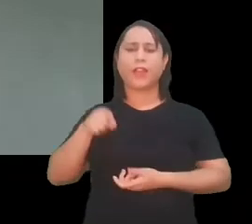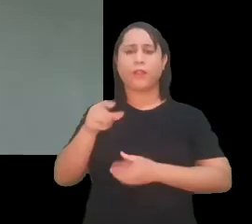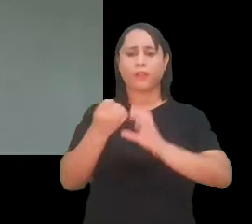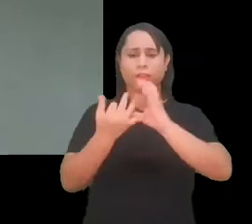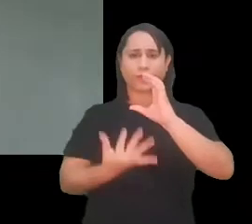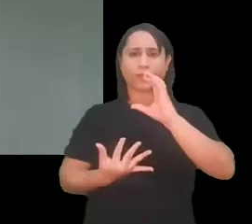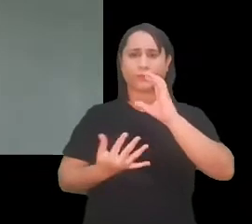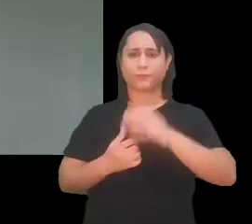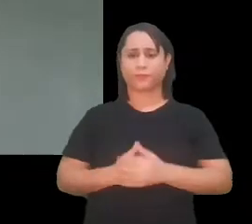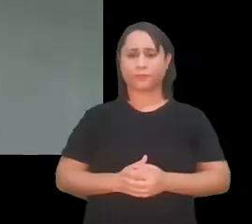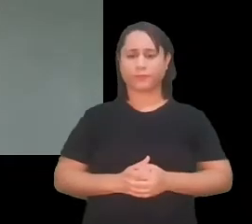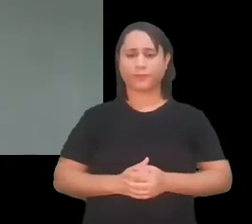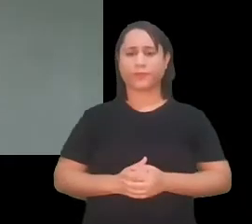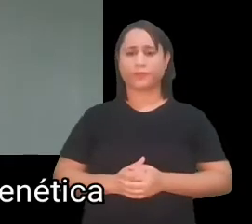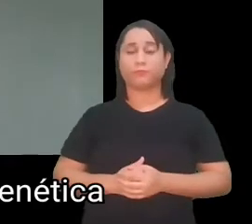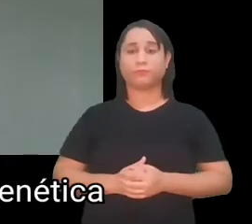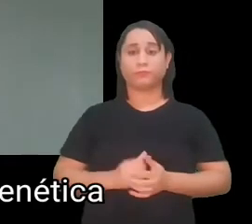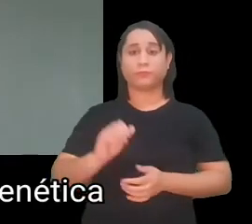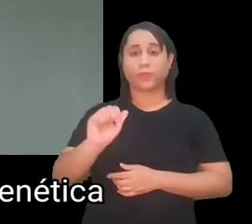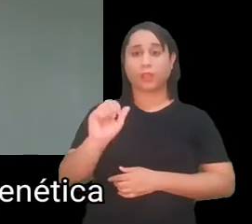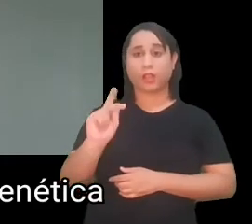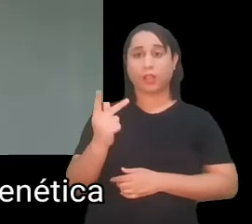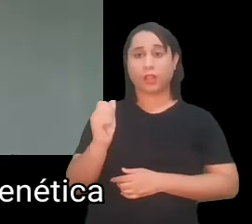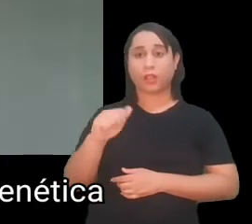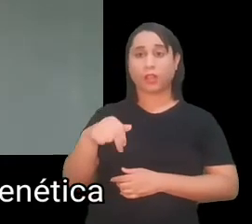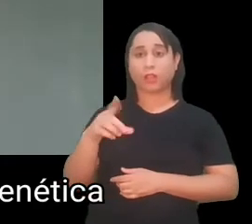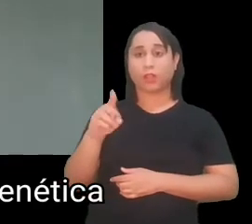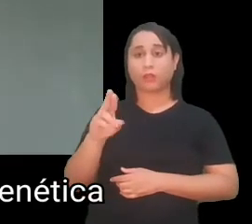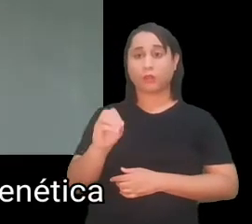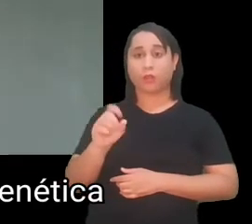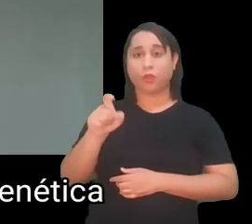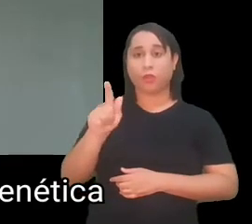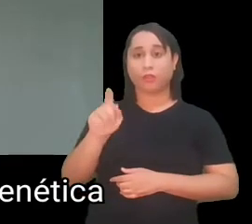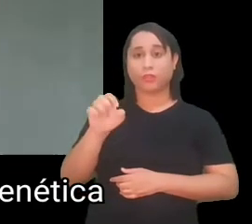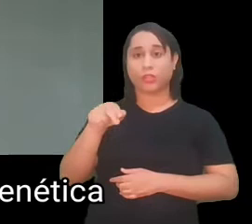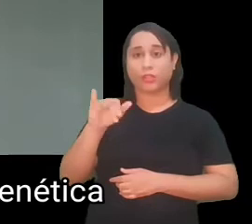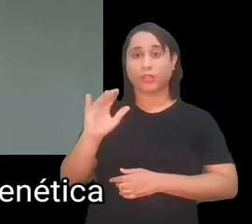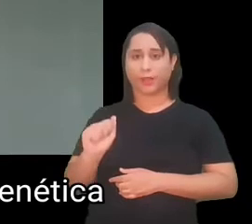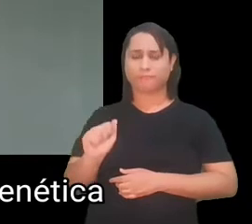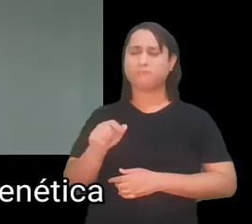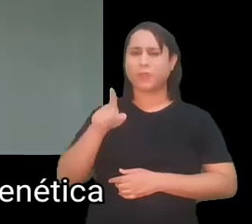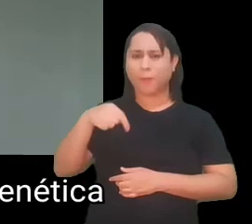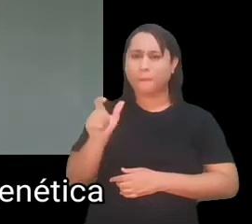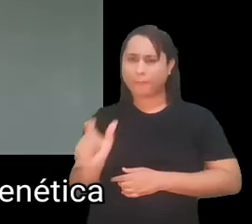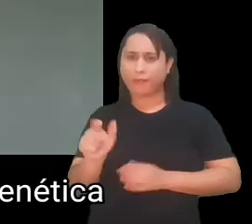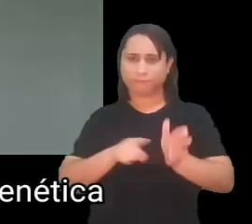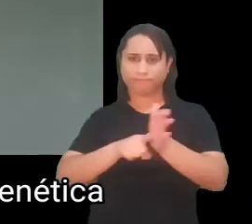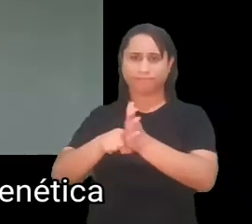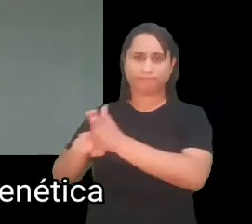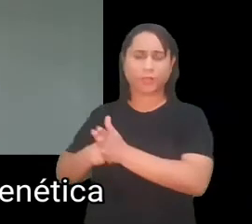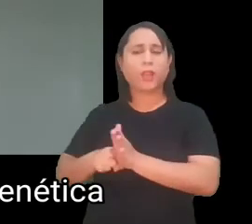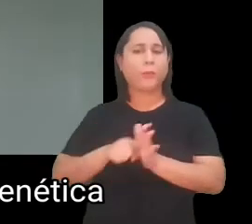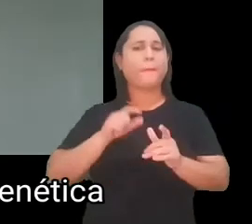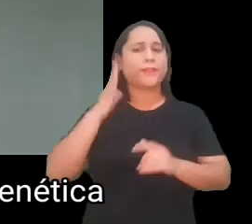chamada alopécia androgênica. Eu queria que você pesquisasse, inclusive, a respeito disso. Alopécia androgênica. O que é isso?